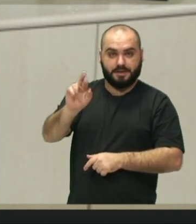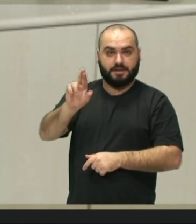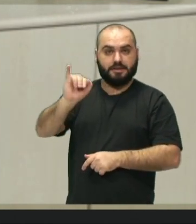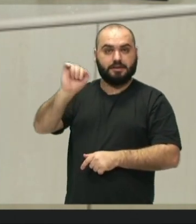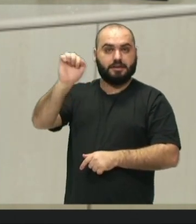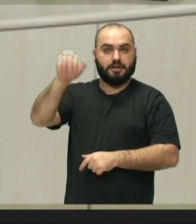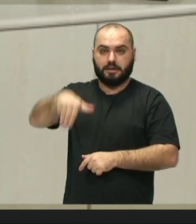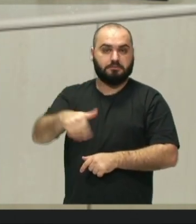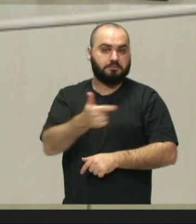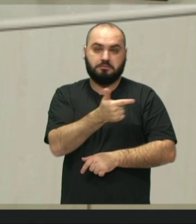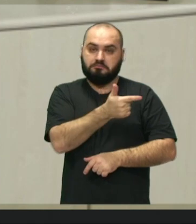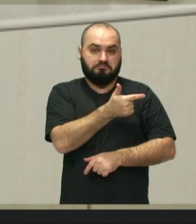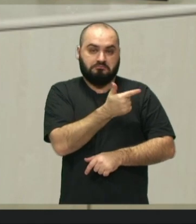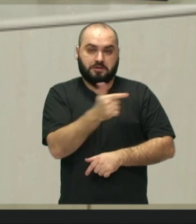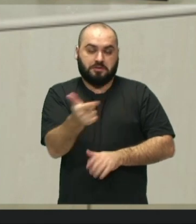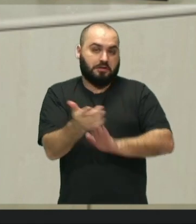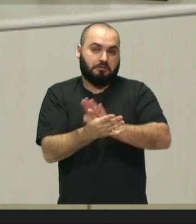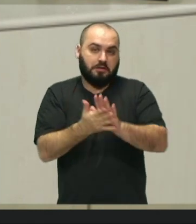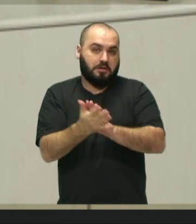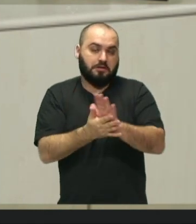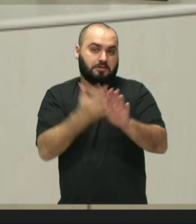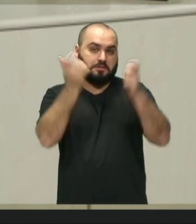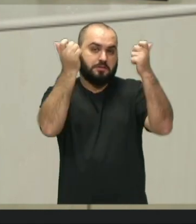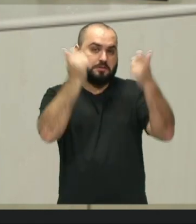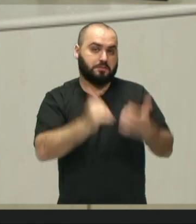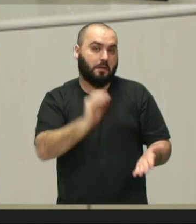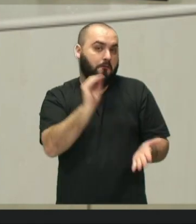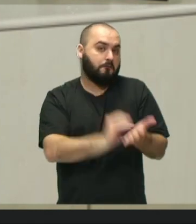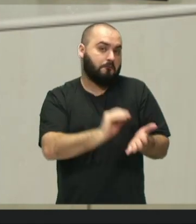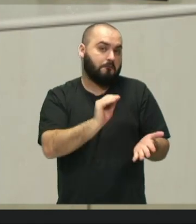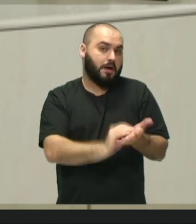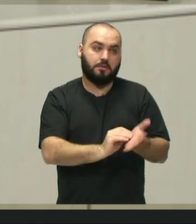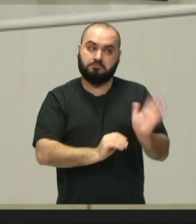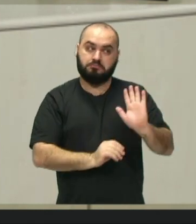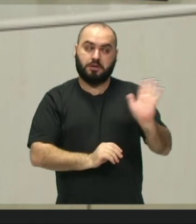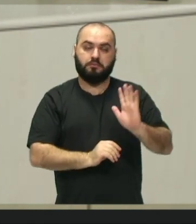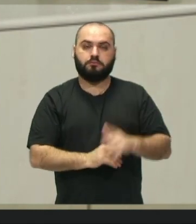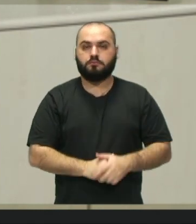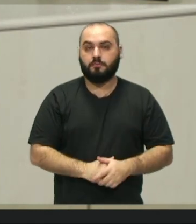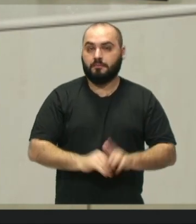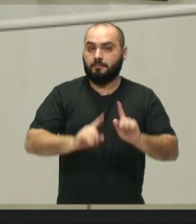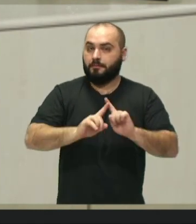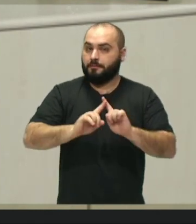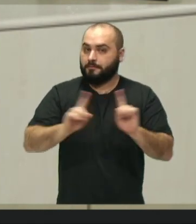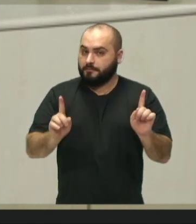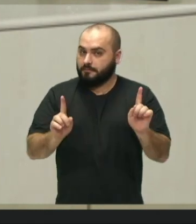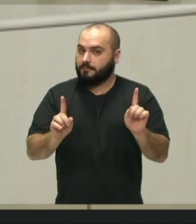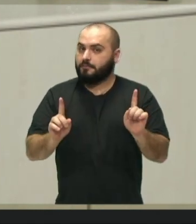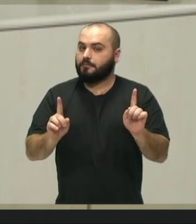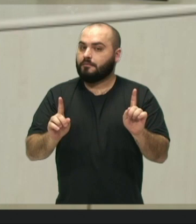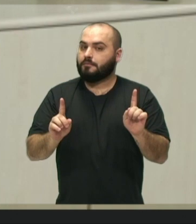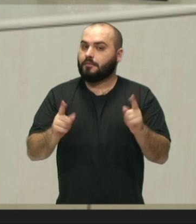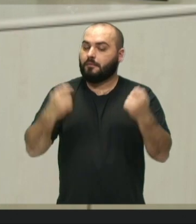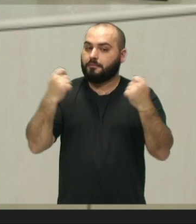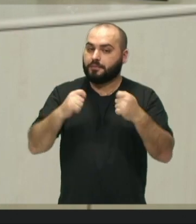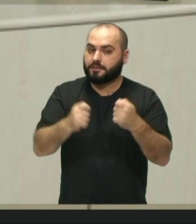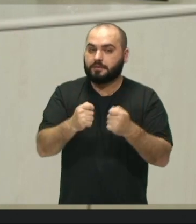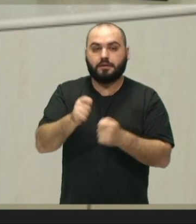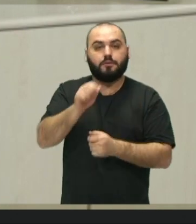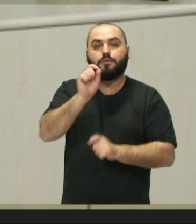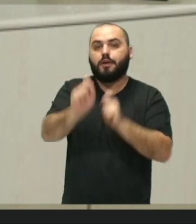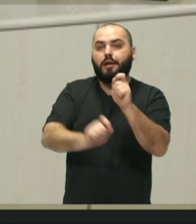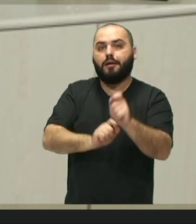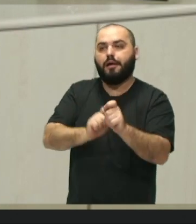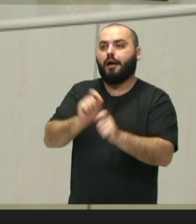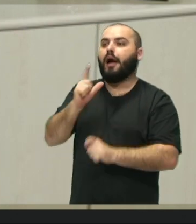de ausência ou de escassez do recurso. De toda sorte, isso não quer dizer que o recurso deva ser utilizado de maneira irracional.